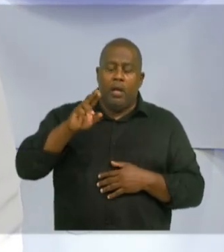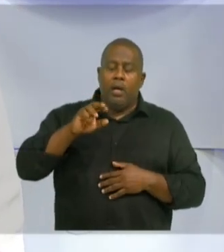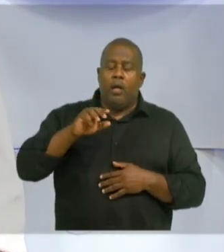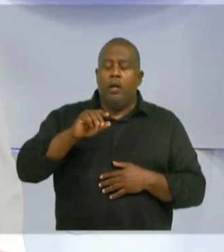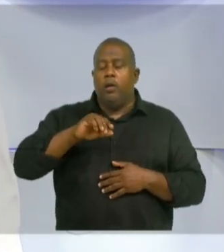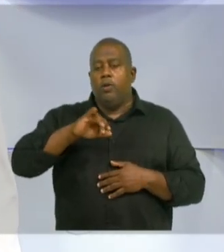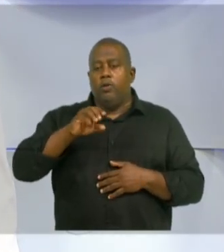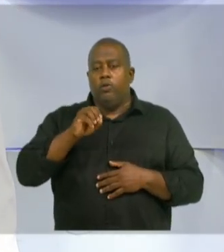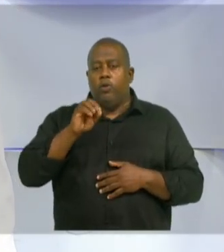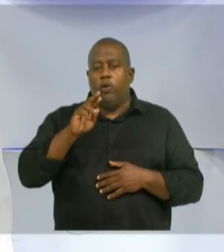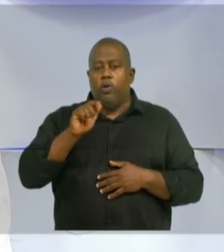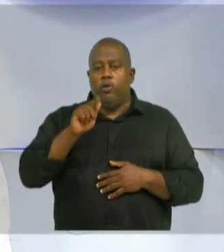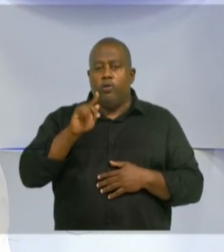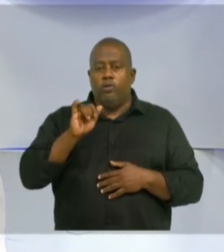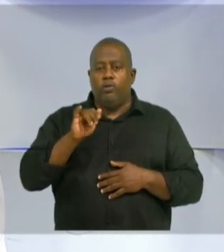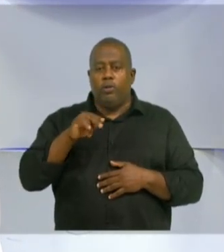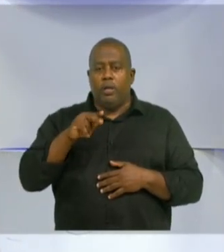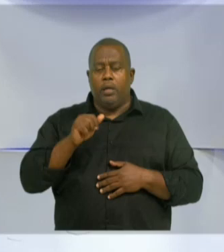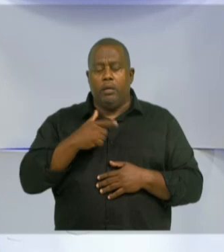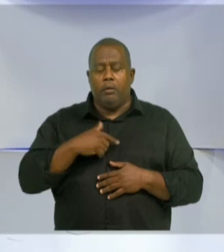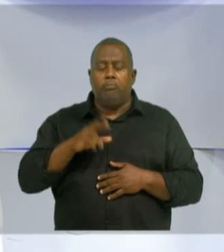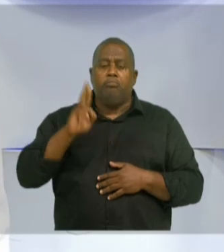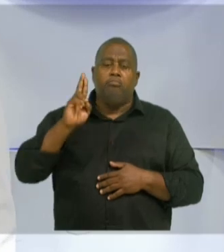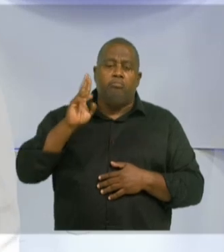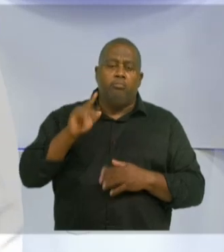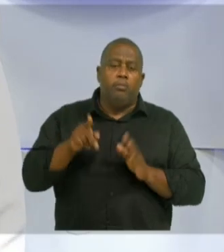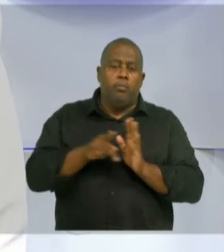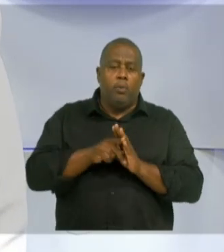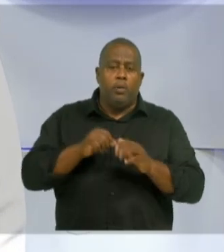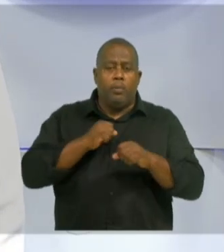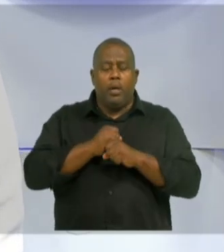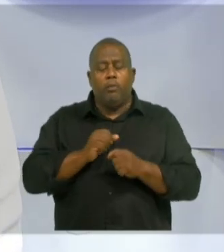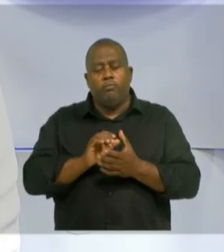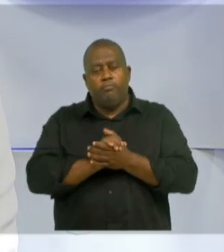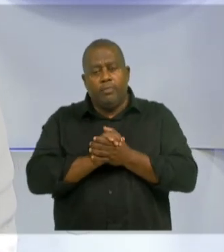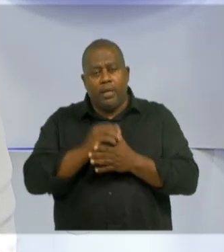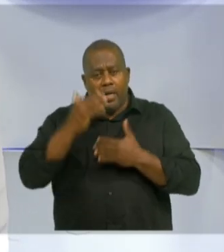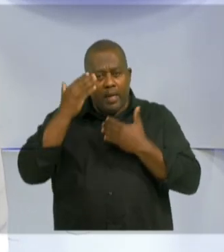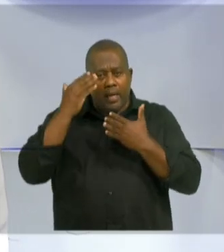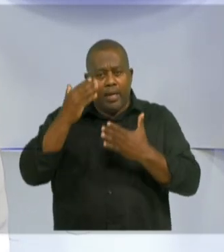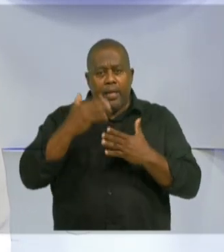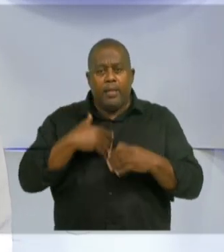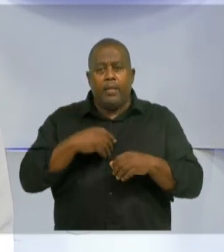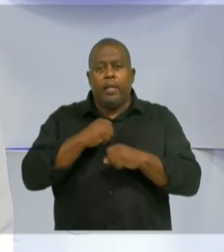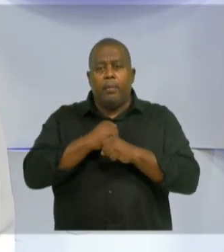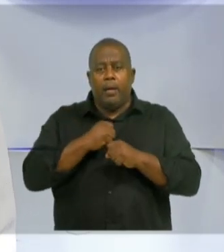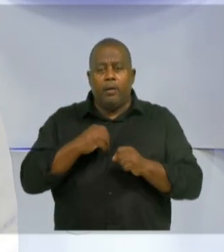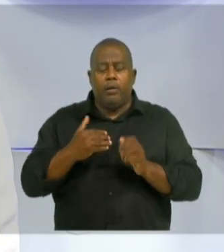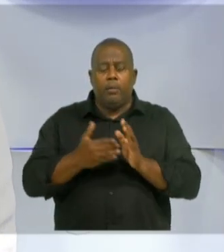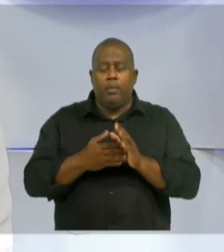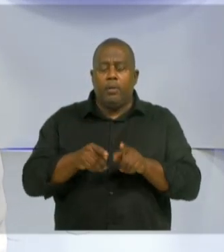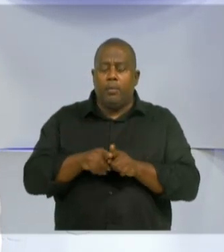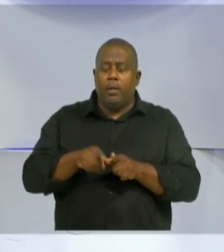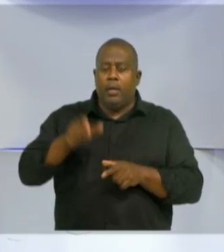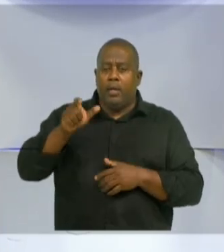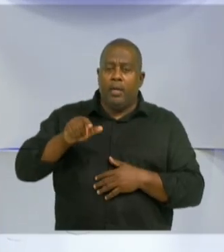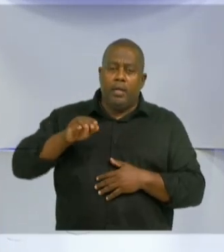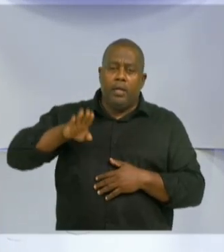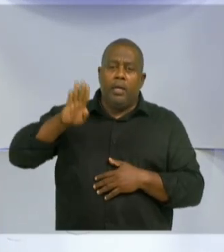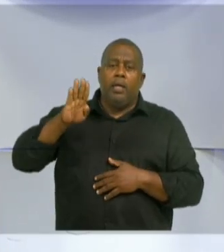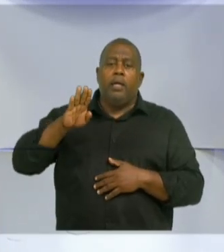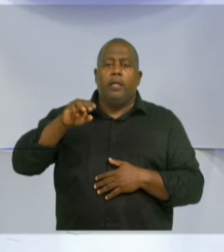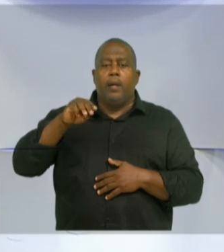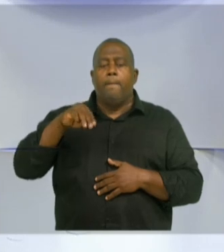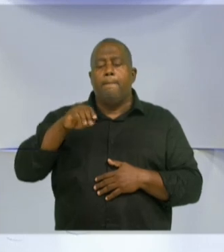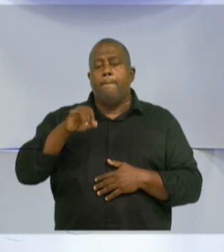manar que nos conduzia eu tão bem aqui muito obrigada cumprimentar e agradecer o debate respeitoso a candidata Dona Mira